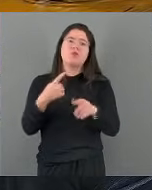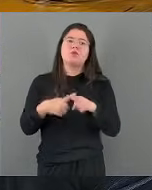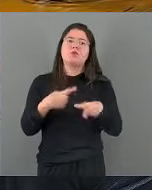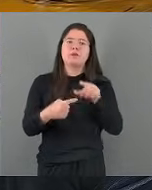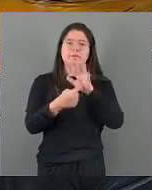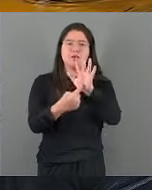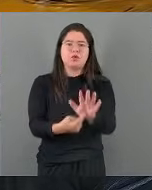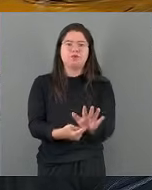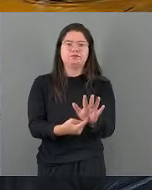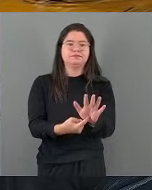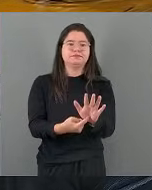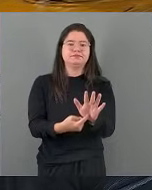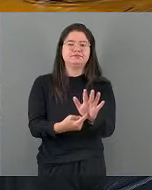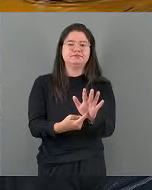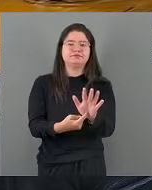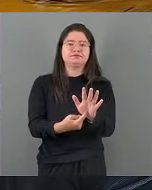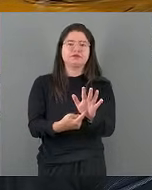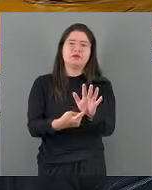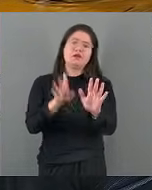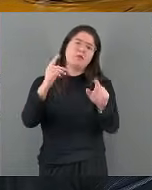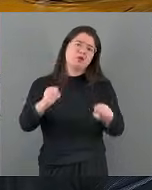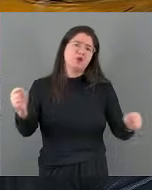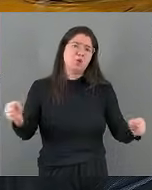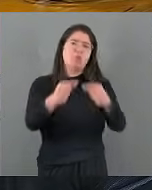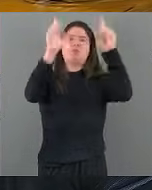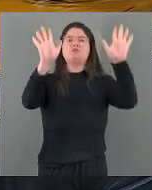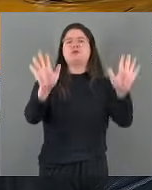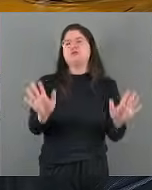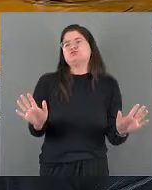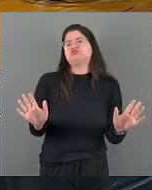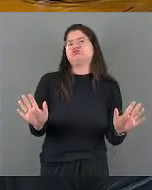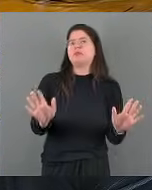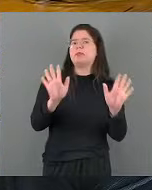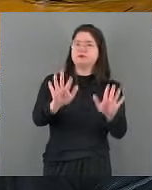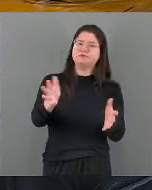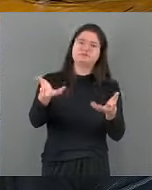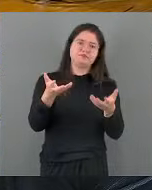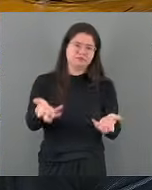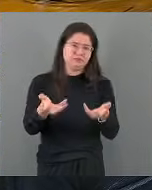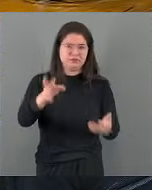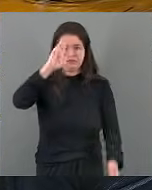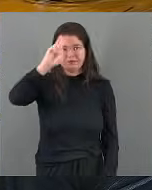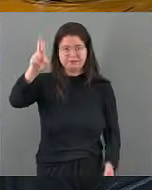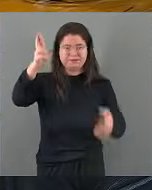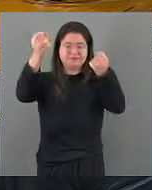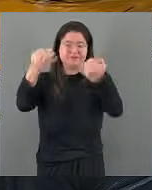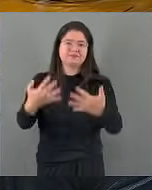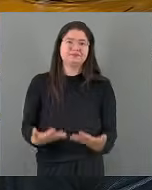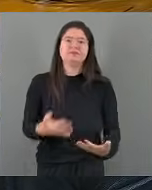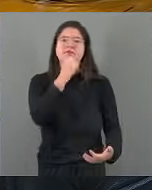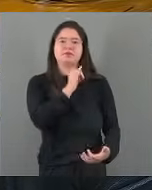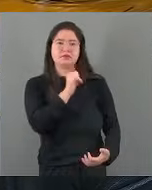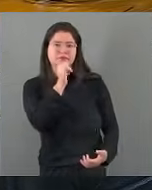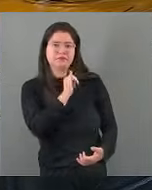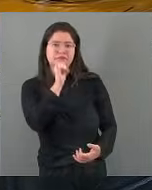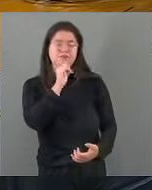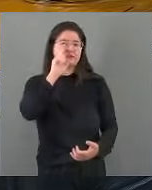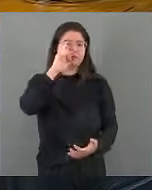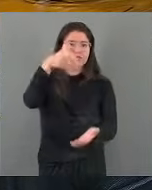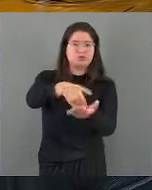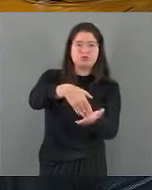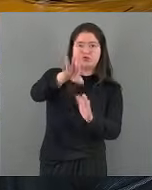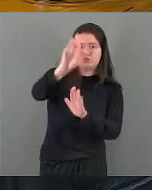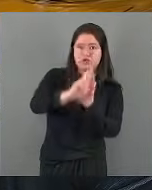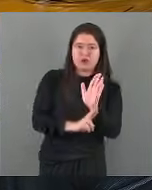expõe algo que pode ser coincidência. Mas eu queria ouvir do senhor, por exemplo, no último